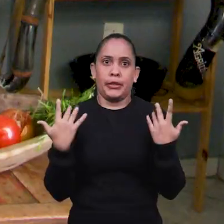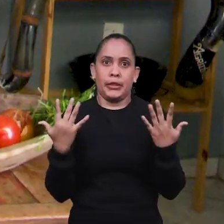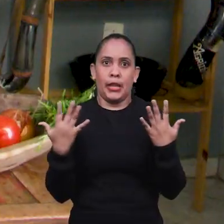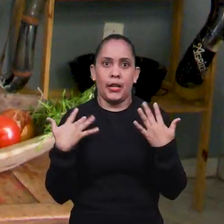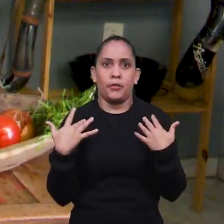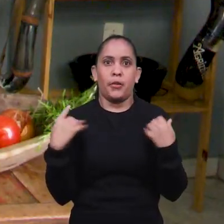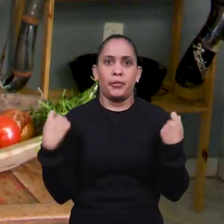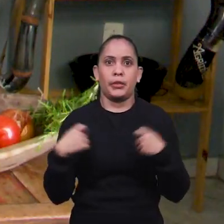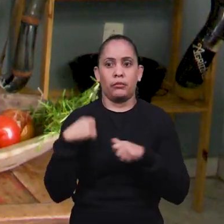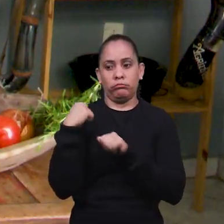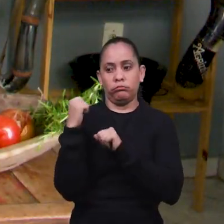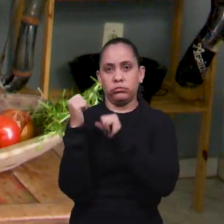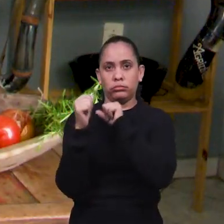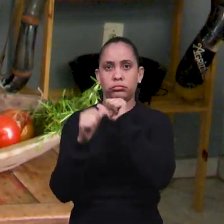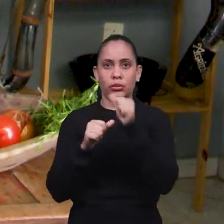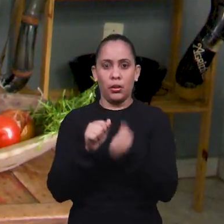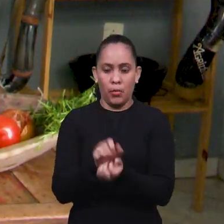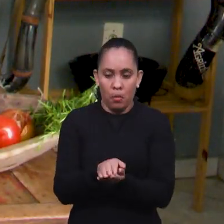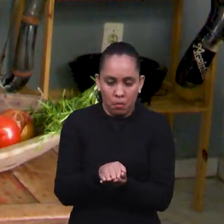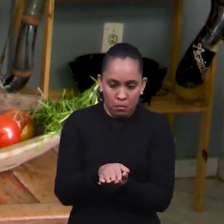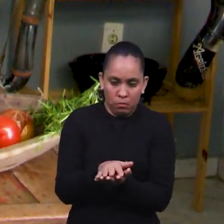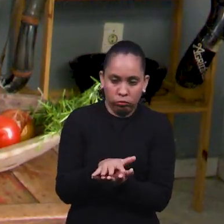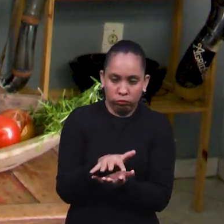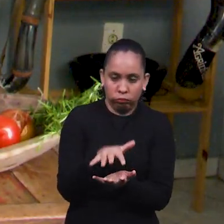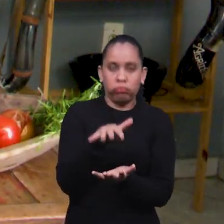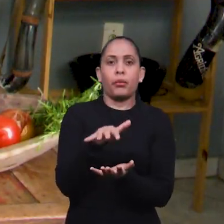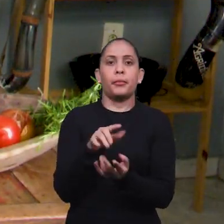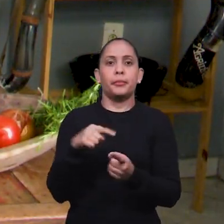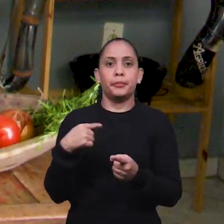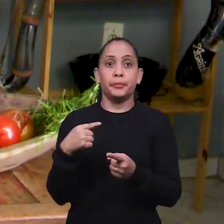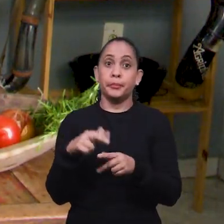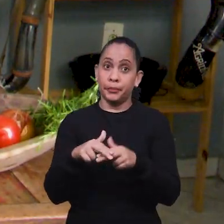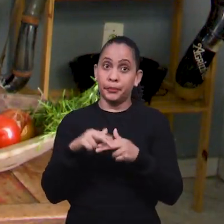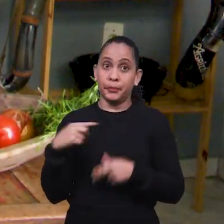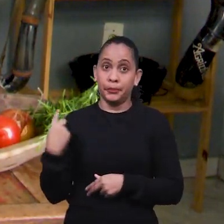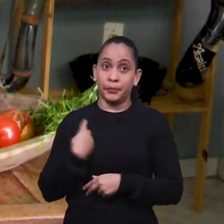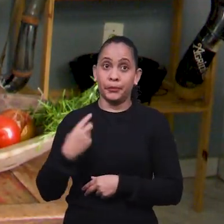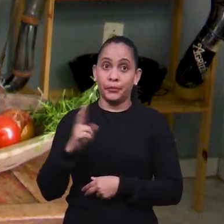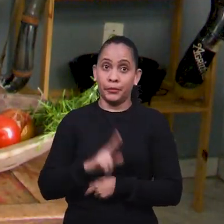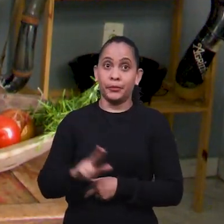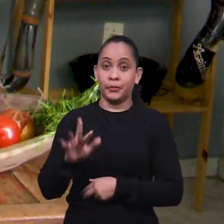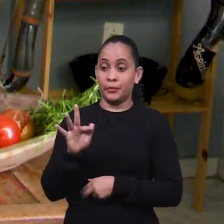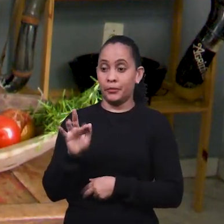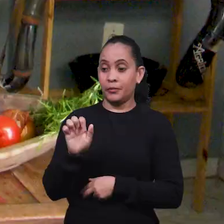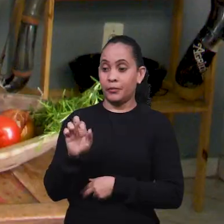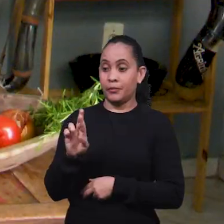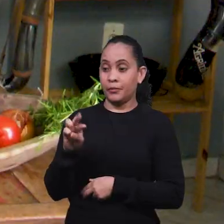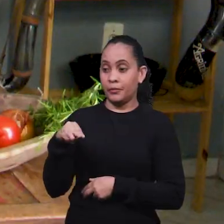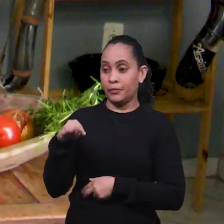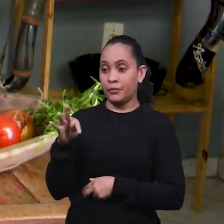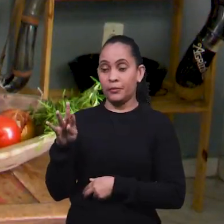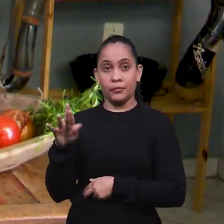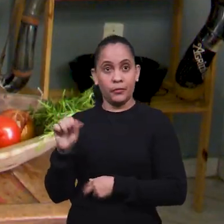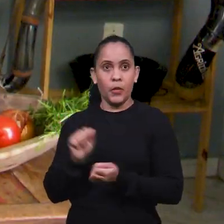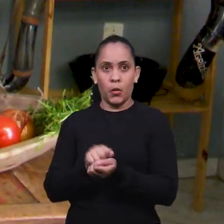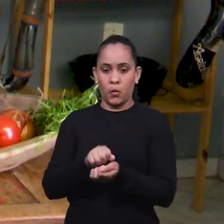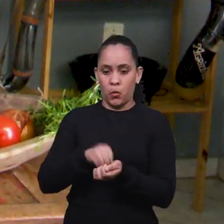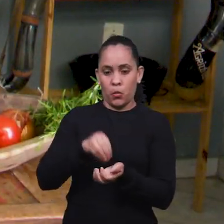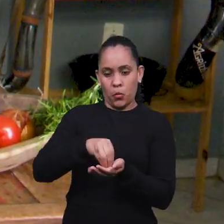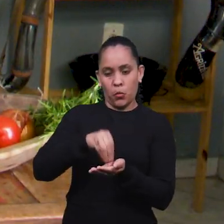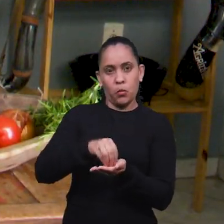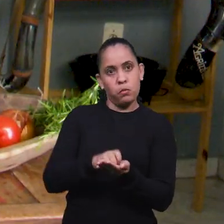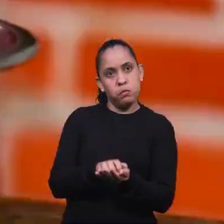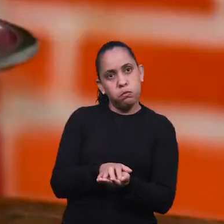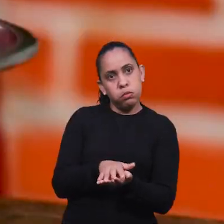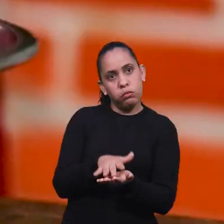quente. Aí eles foram vendo que foi precisando de fermento para poder crescer esse pão. Então, por isso que a gente colocou fermento. Vai também uma colher